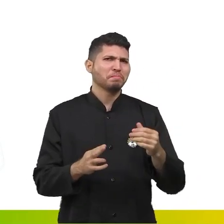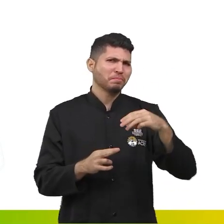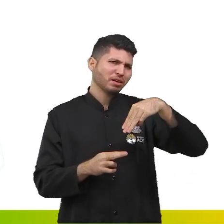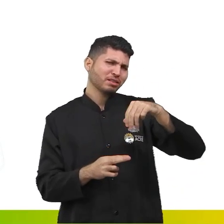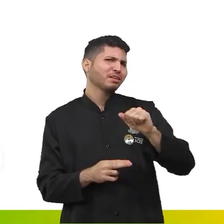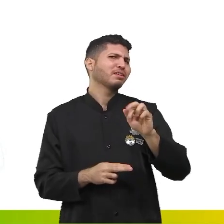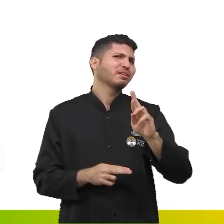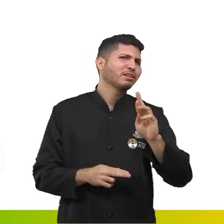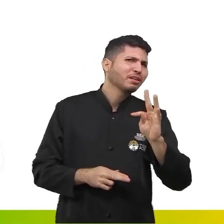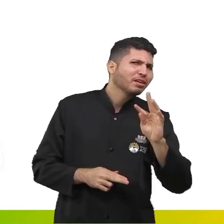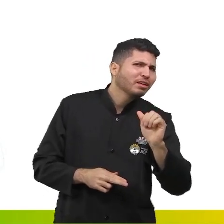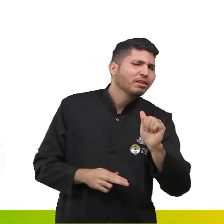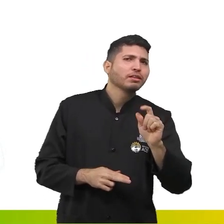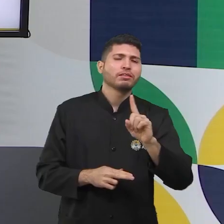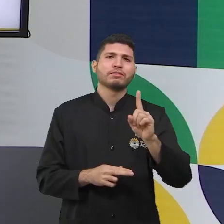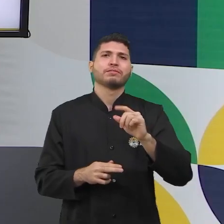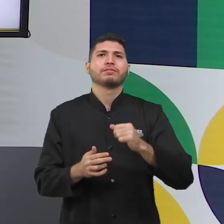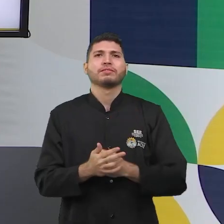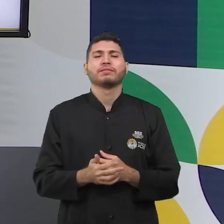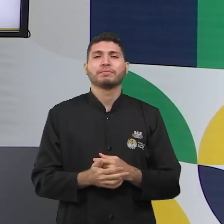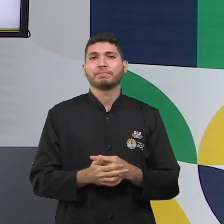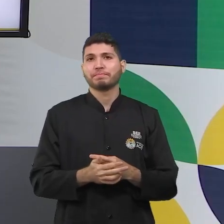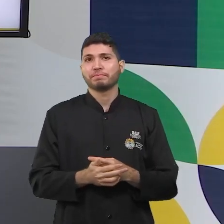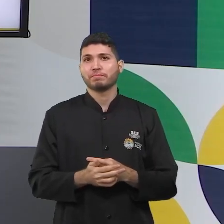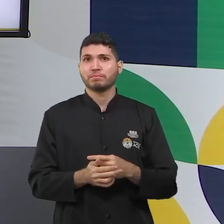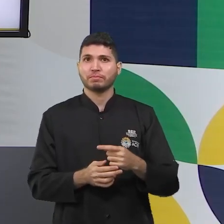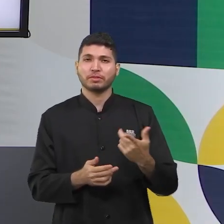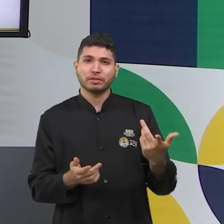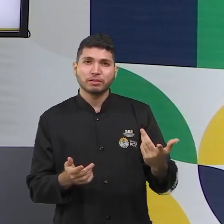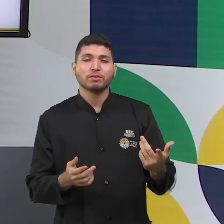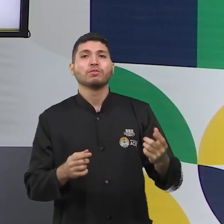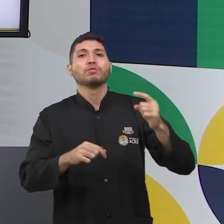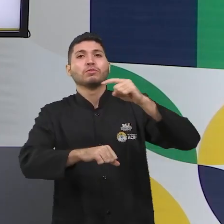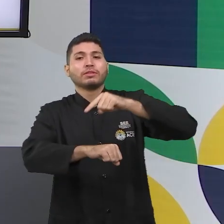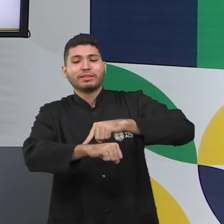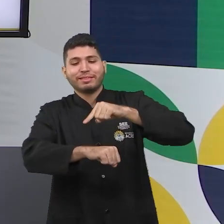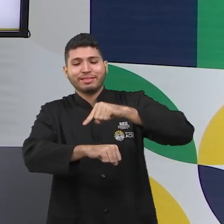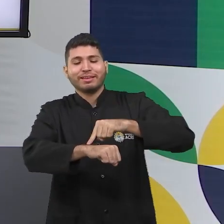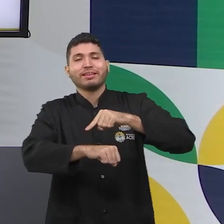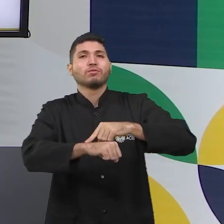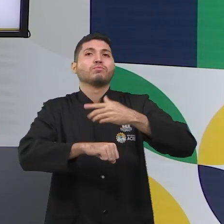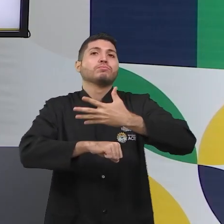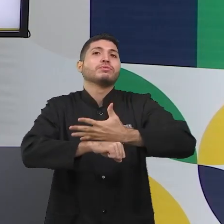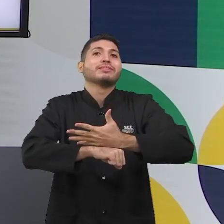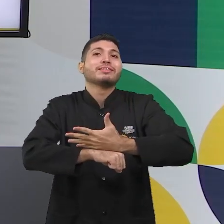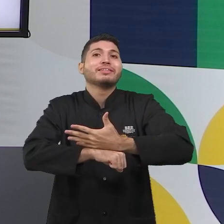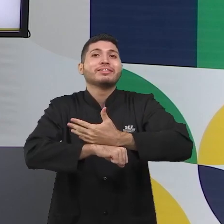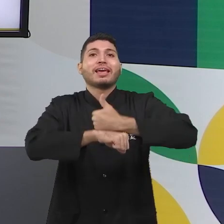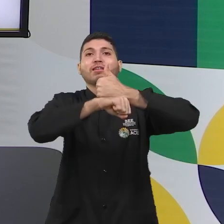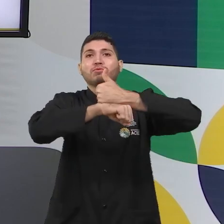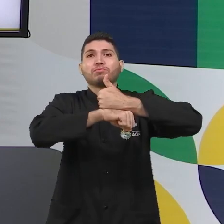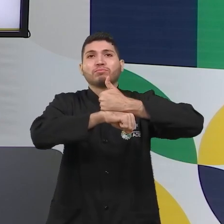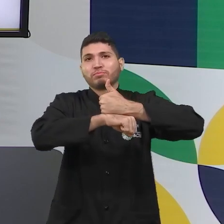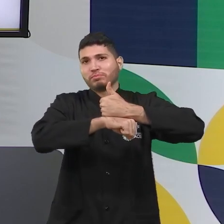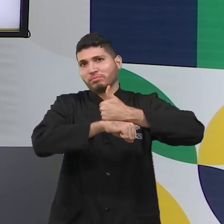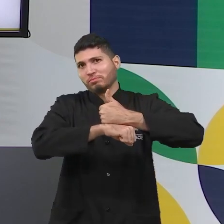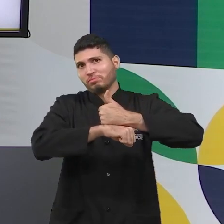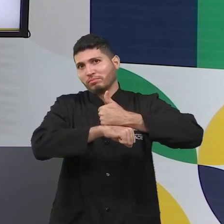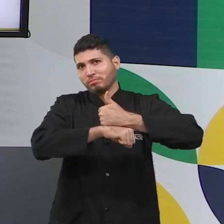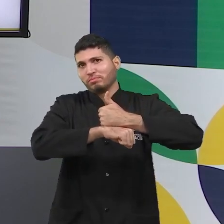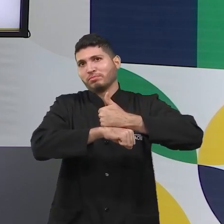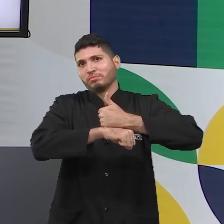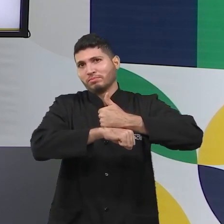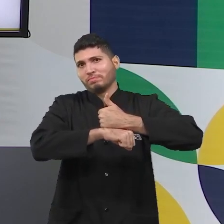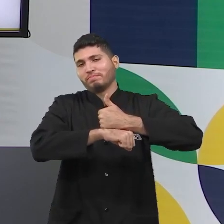de temprano é o tempo. Né? Ele saiu cedo, então se refere a